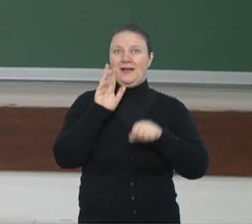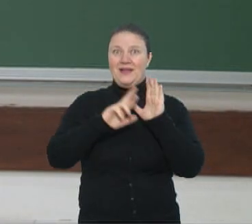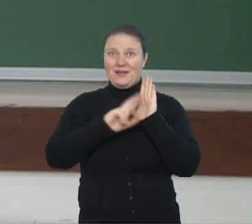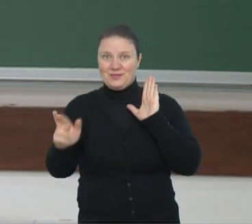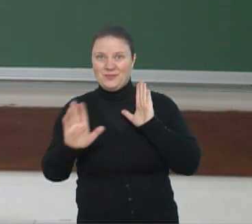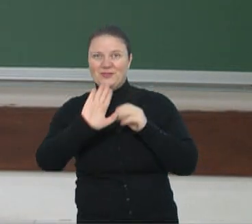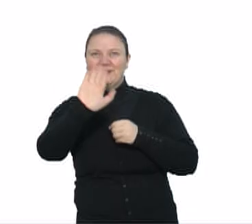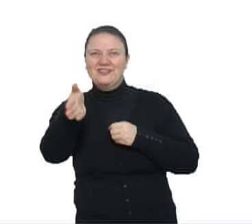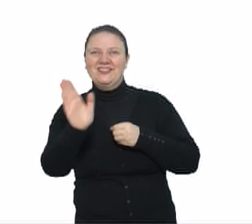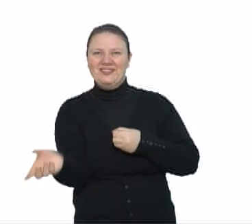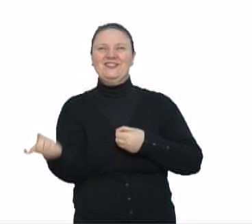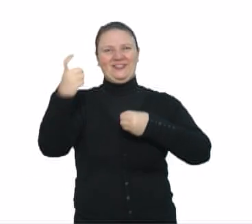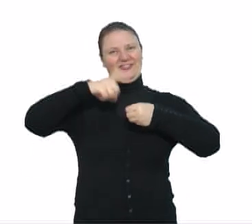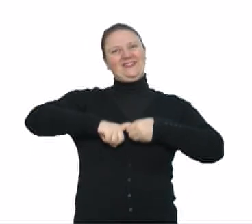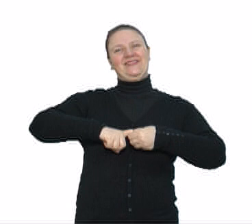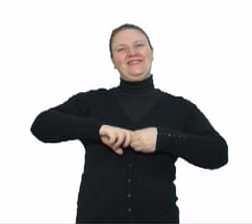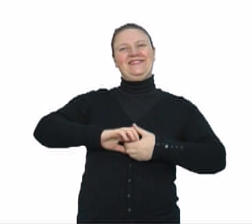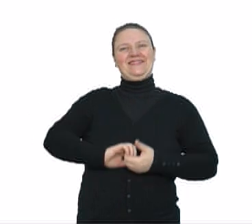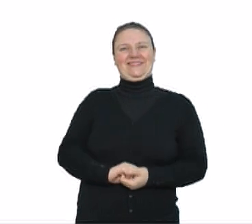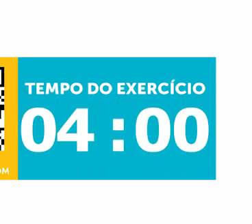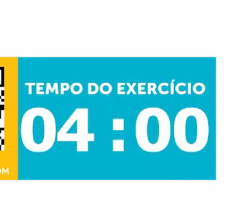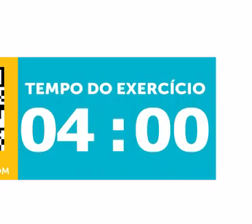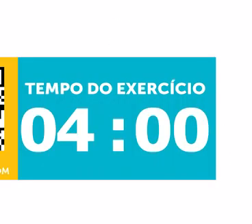já retornamos.